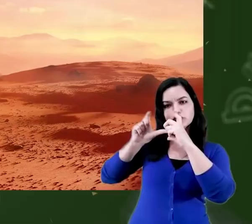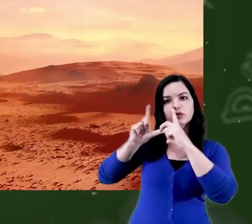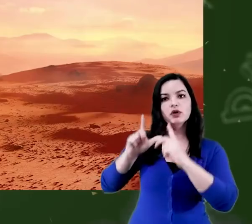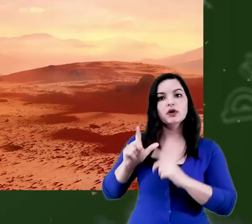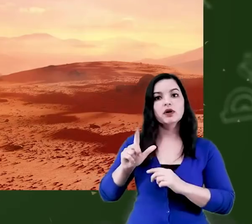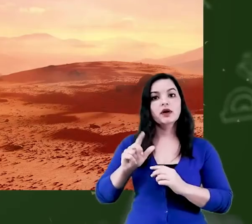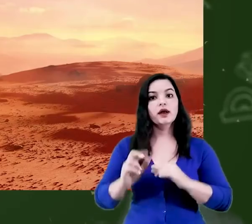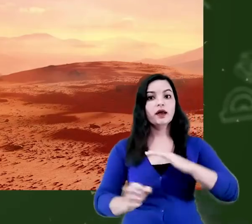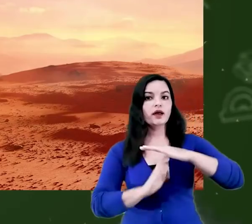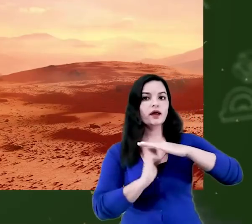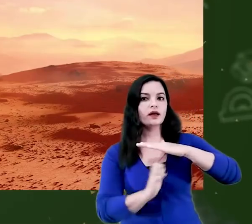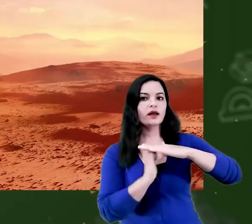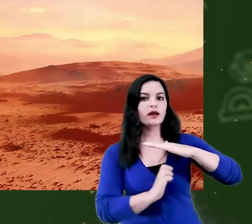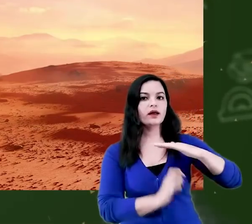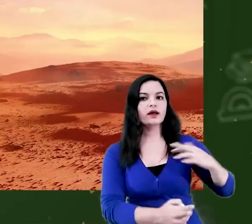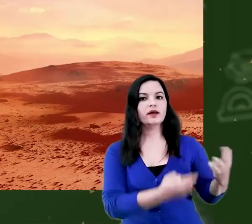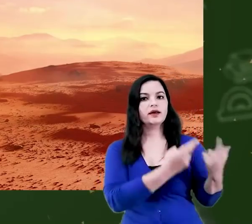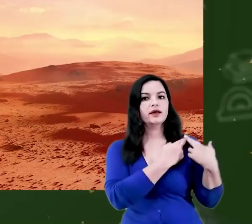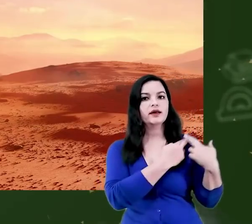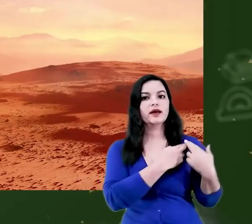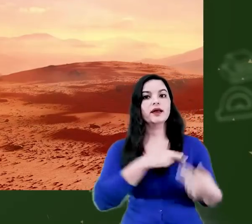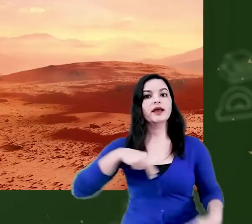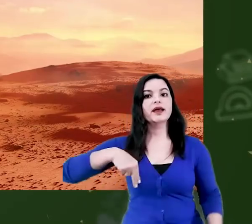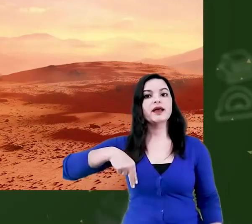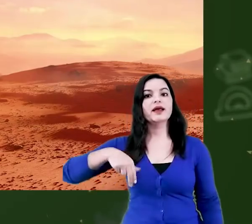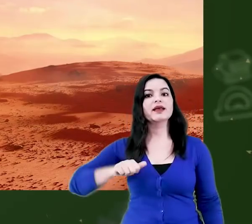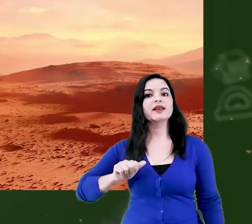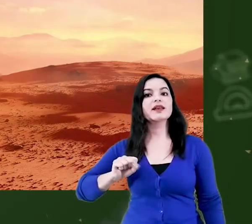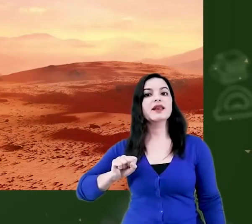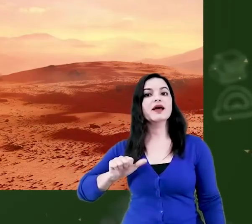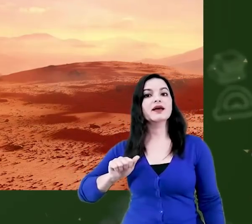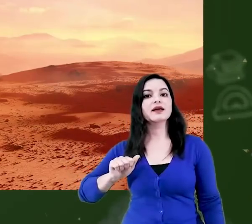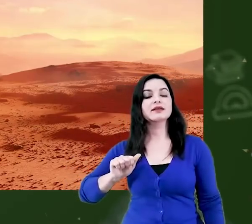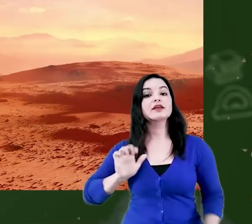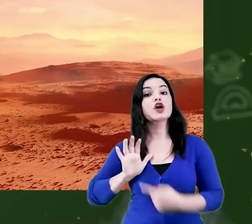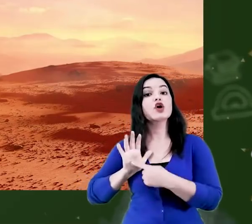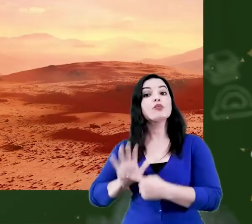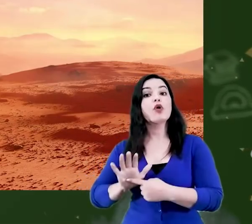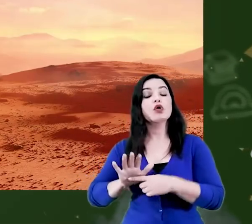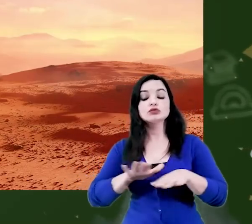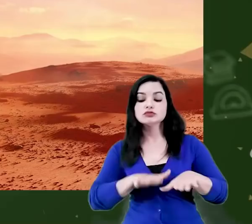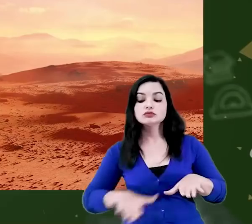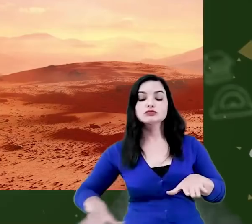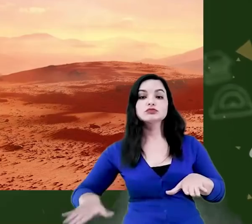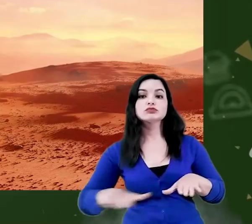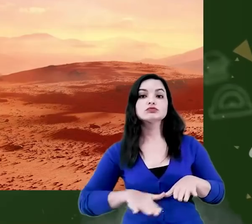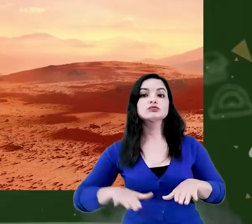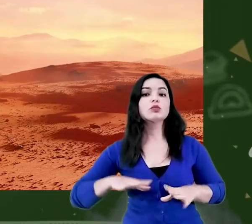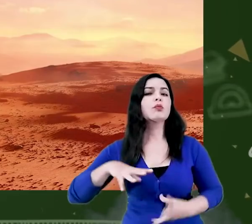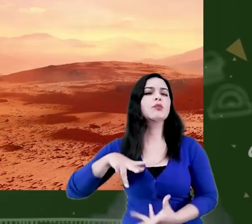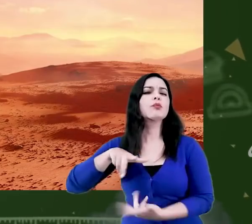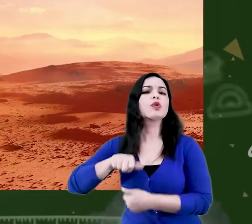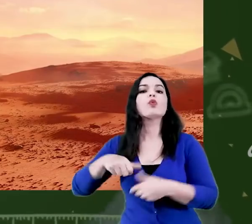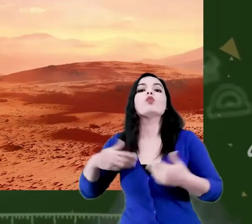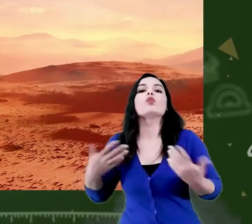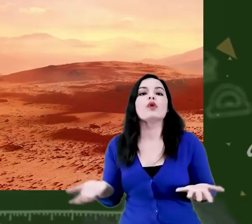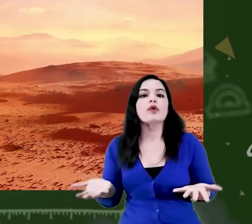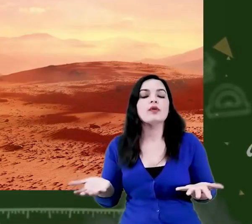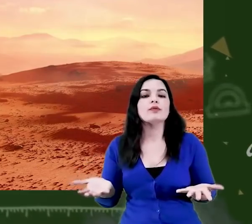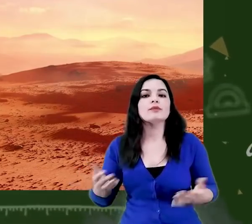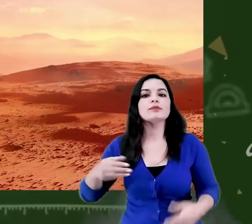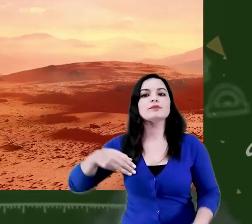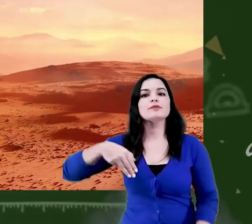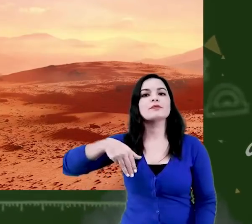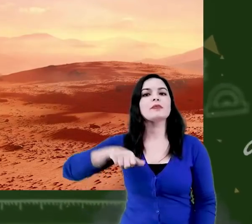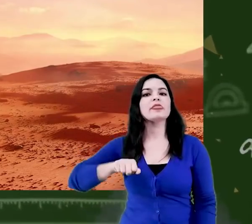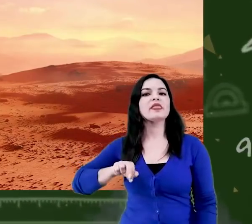foto, ela mostra a superfície do solo, sabe de qual planeta? De Marte.